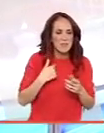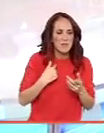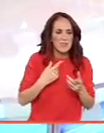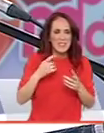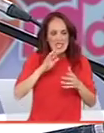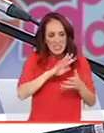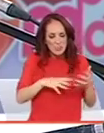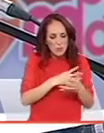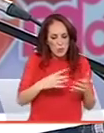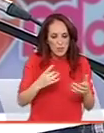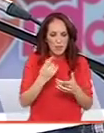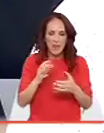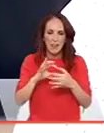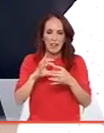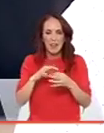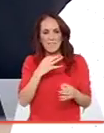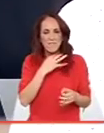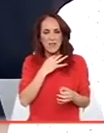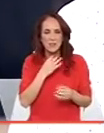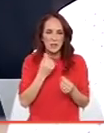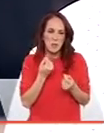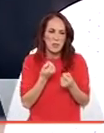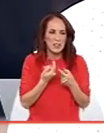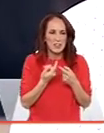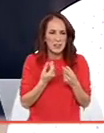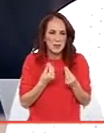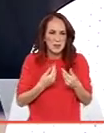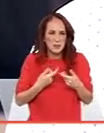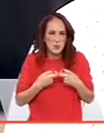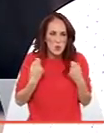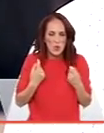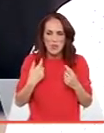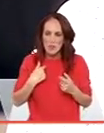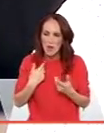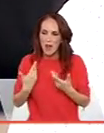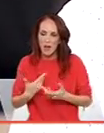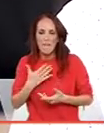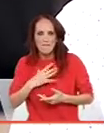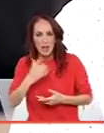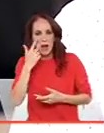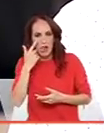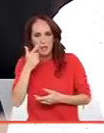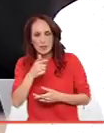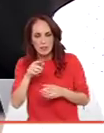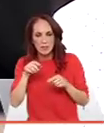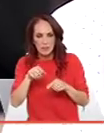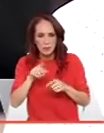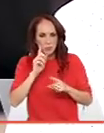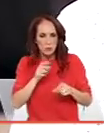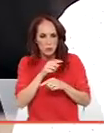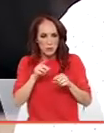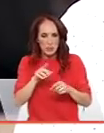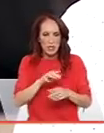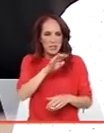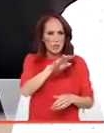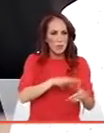esse tema moda da tv qual intenso este bandeiras é o lema da moda é moda e não sou eu é uma uma coisa é um poema